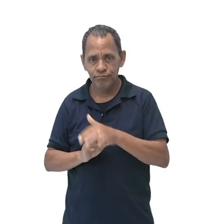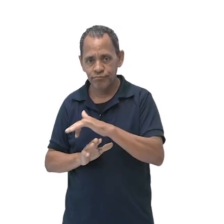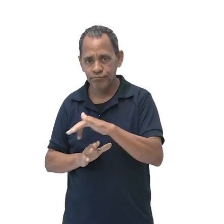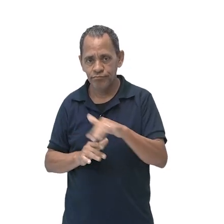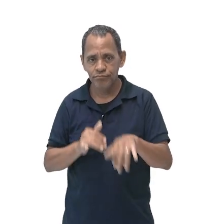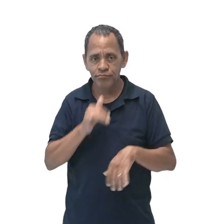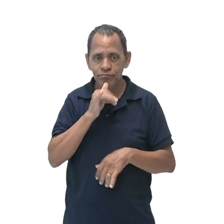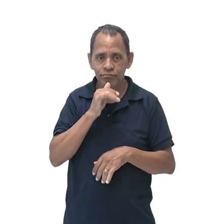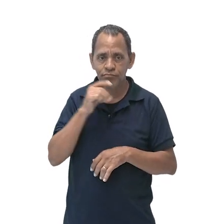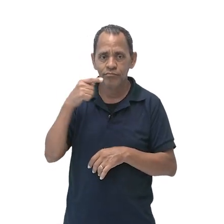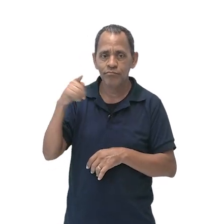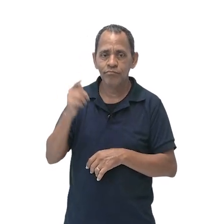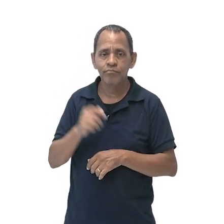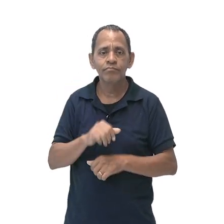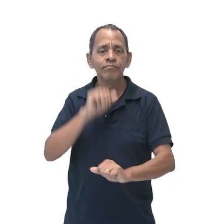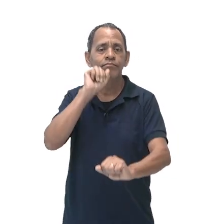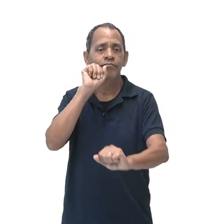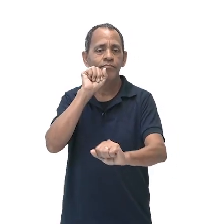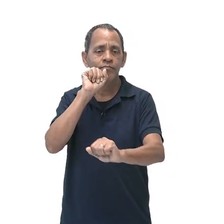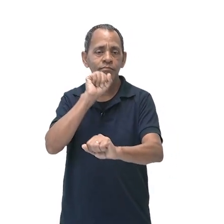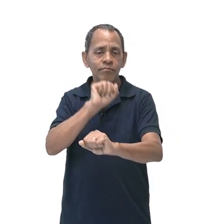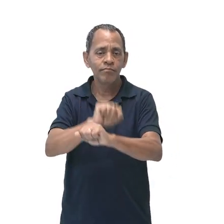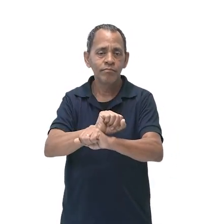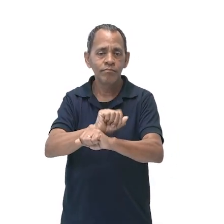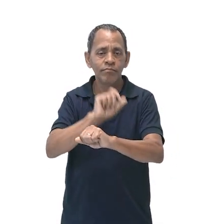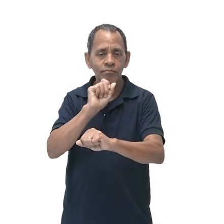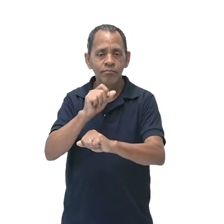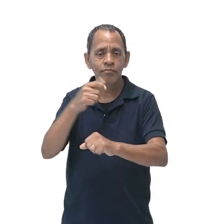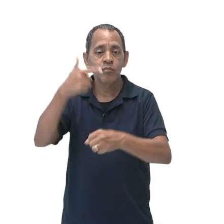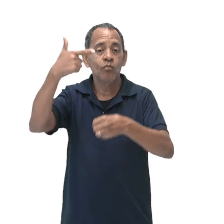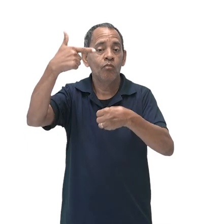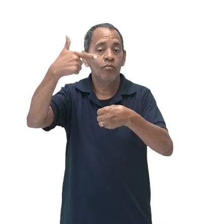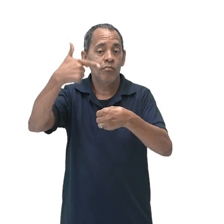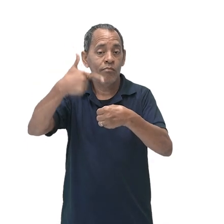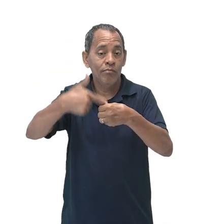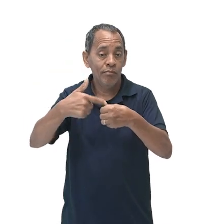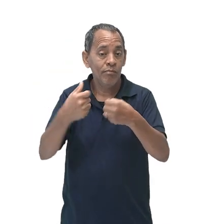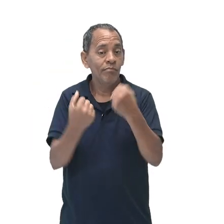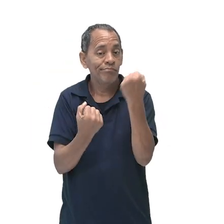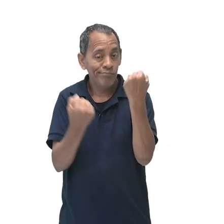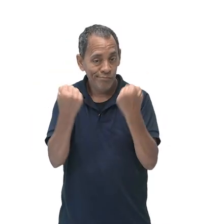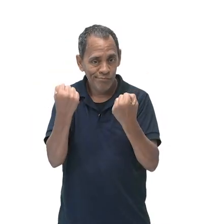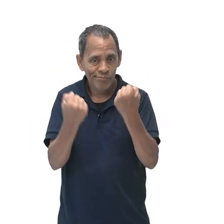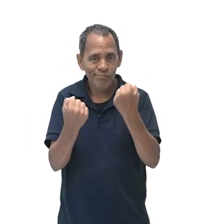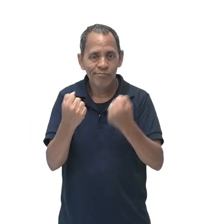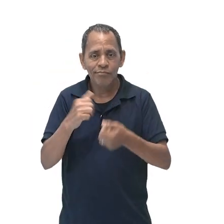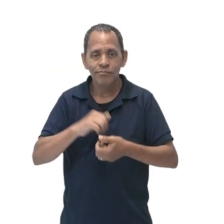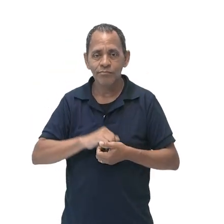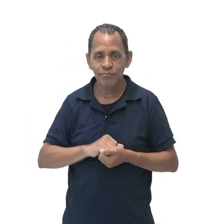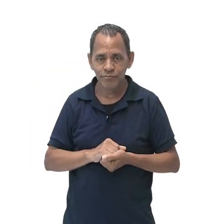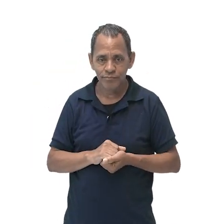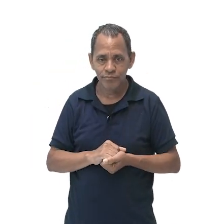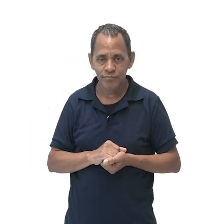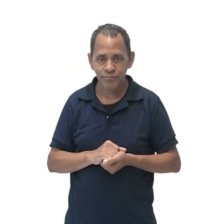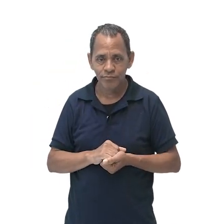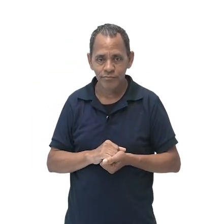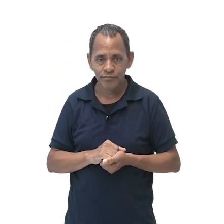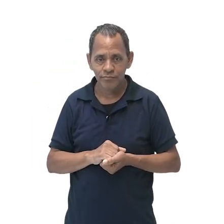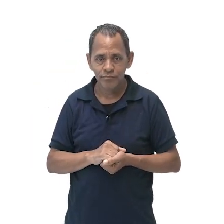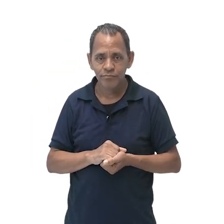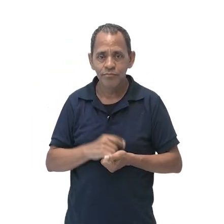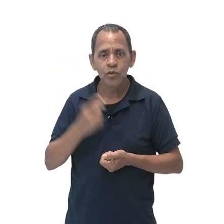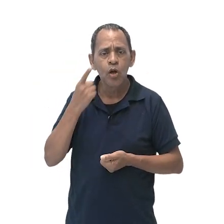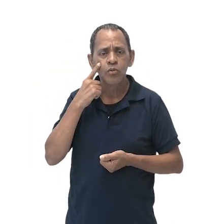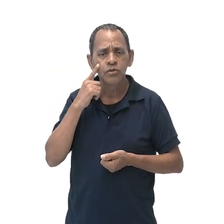exemplo. Parou para abastecer o carro. Ok? Então,